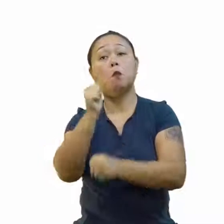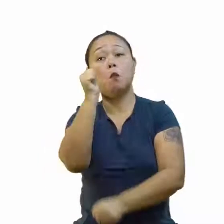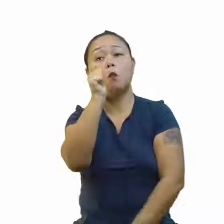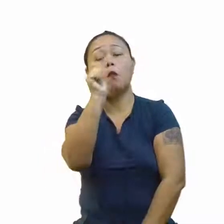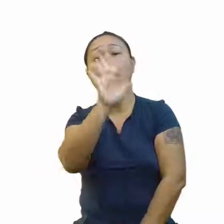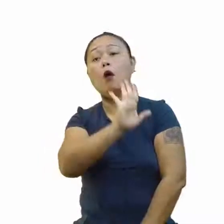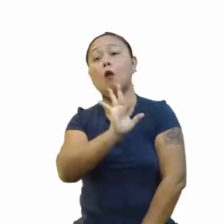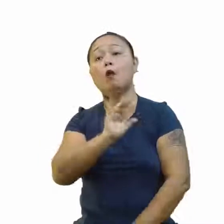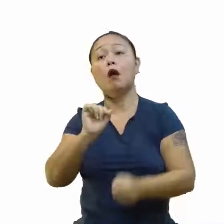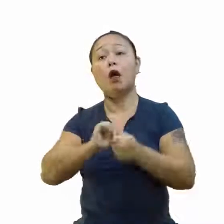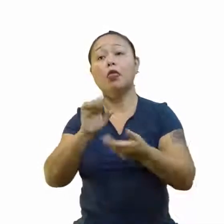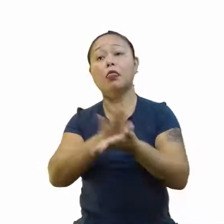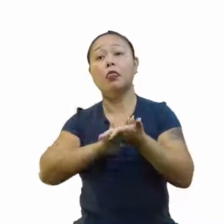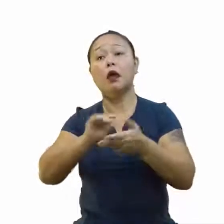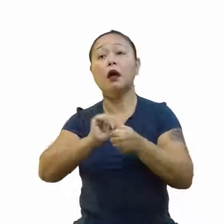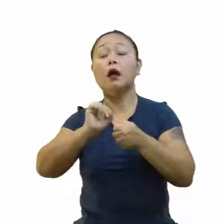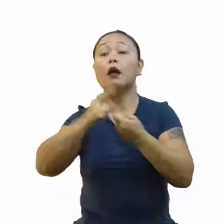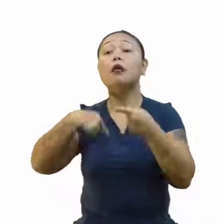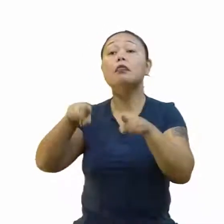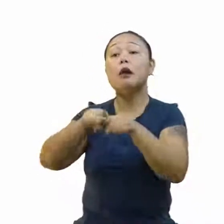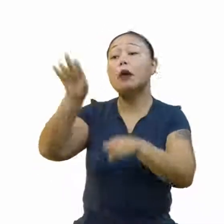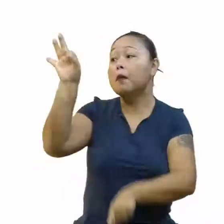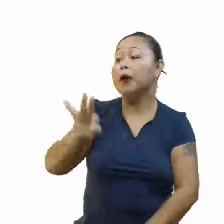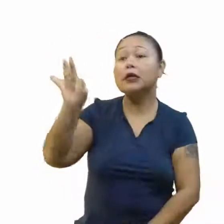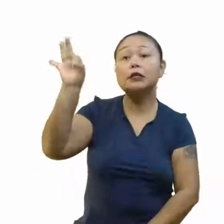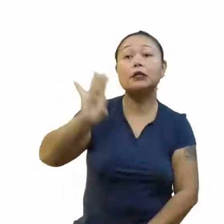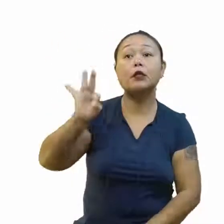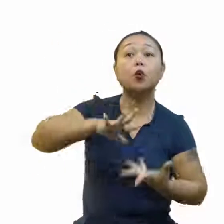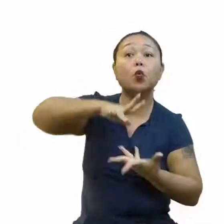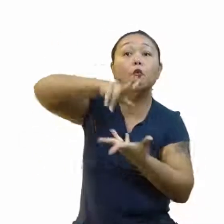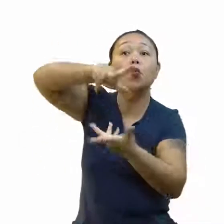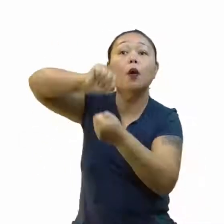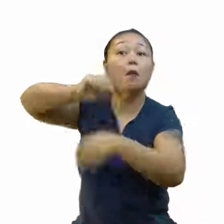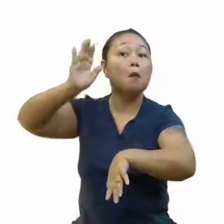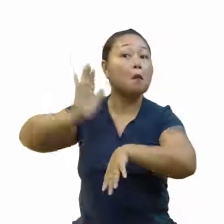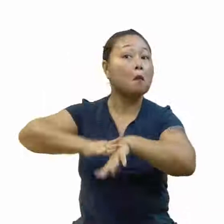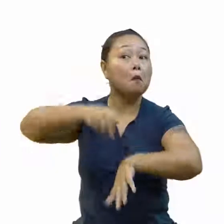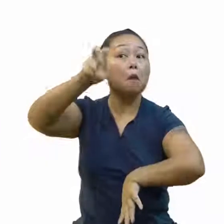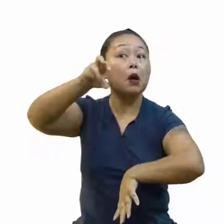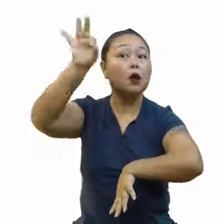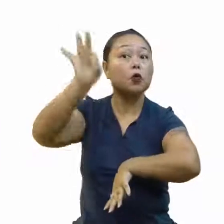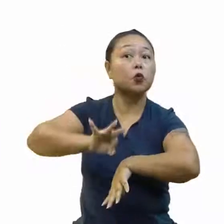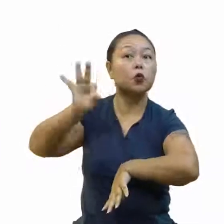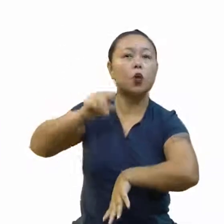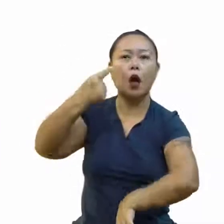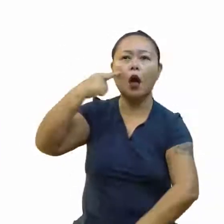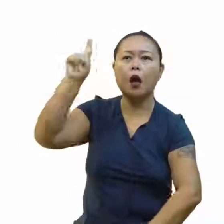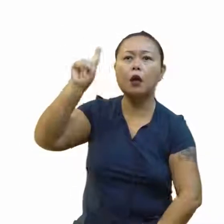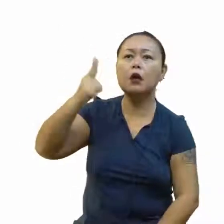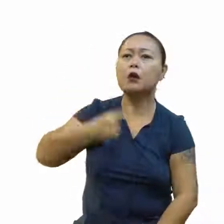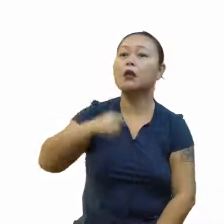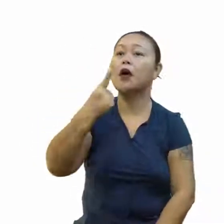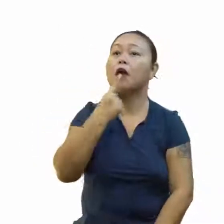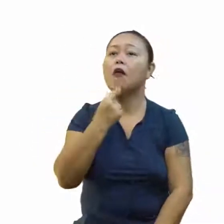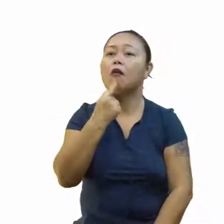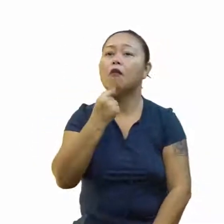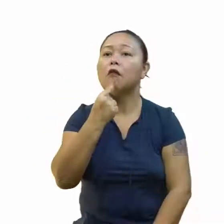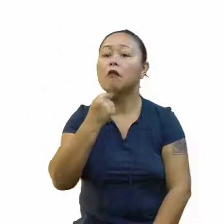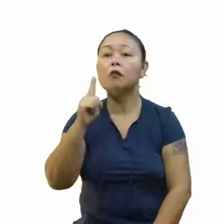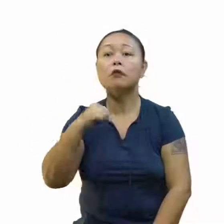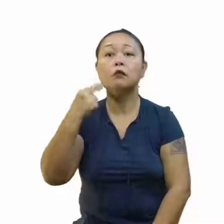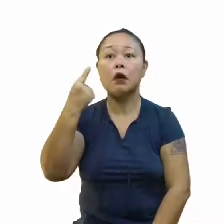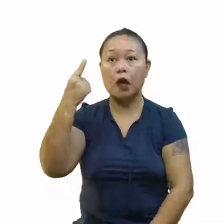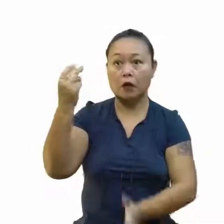percentual no mundo, que nós temos aqui mais de 50% nessa parte aqui que está em vermelho, do nosso